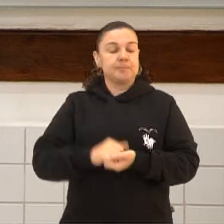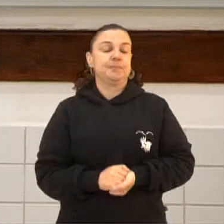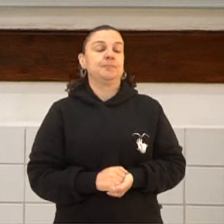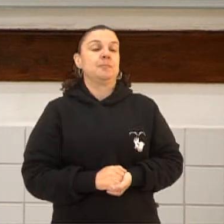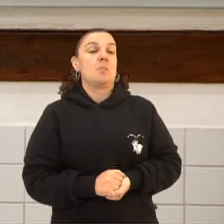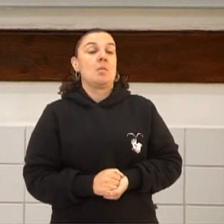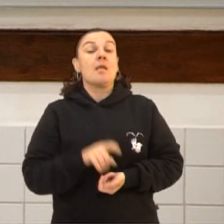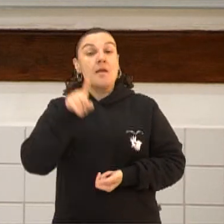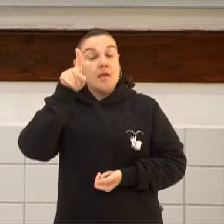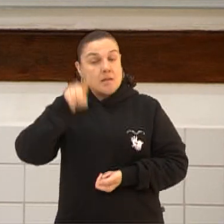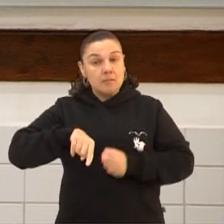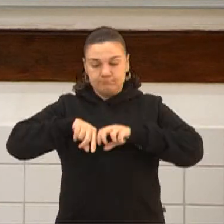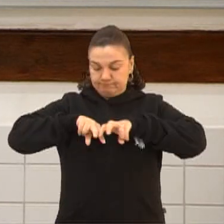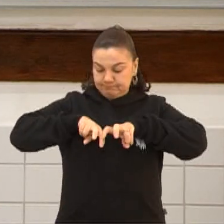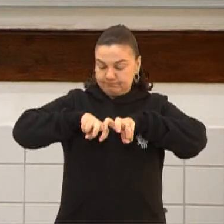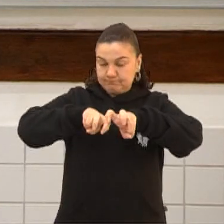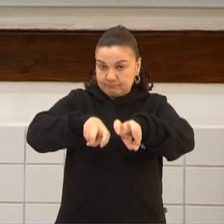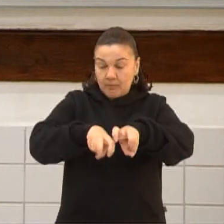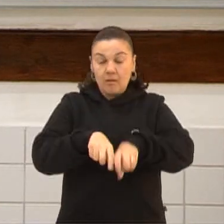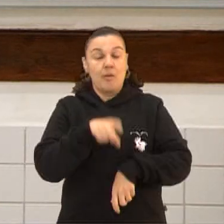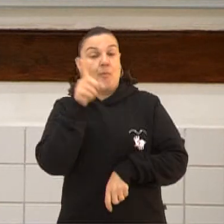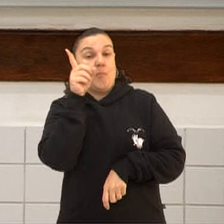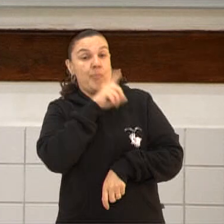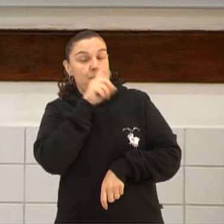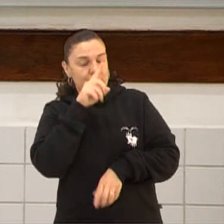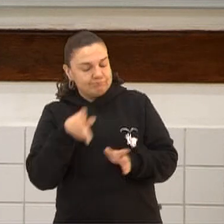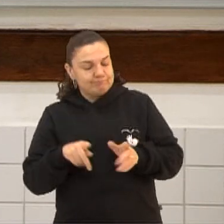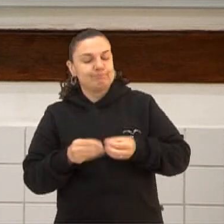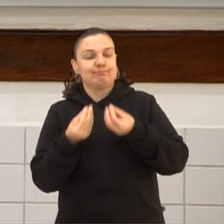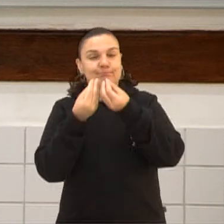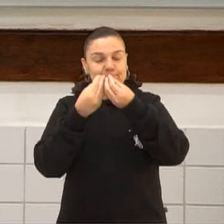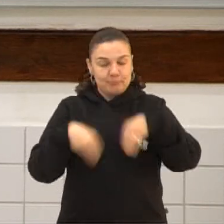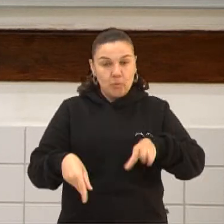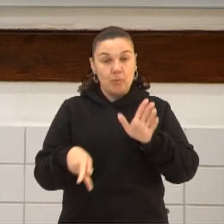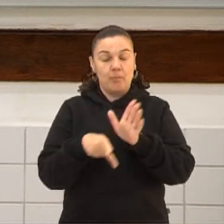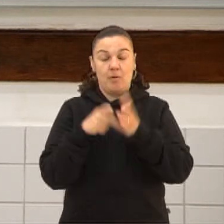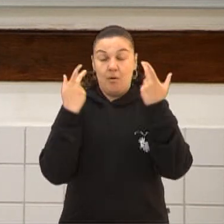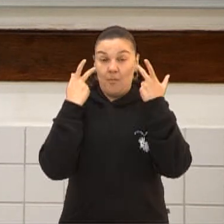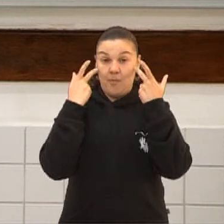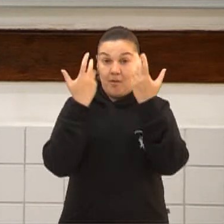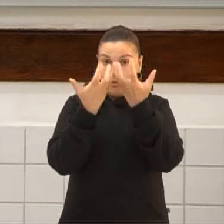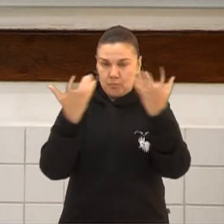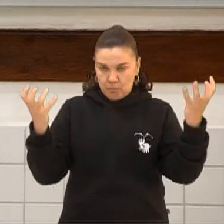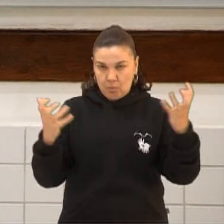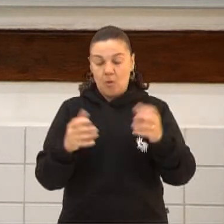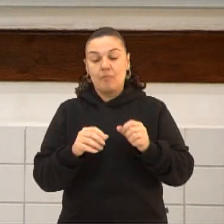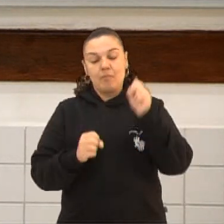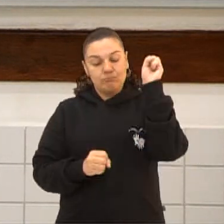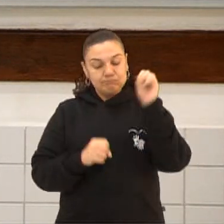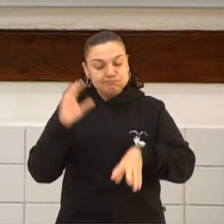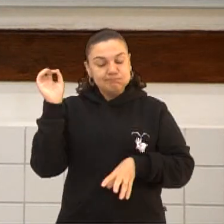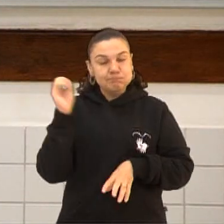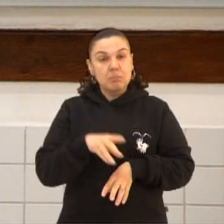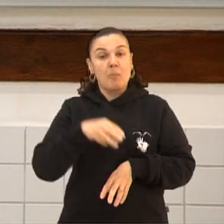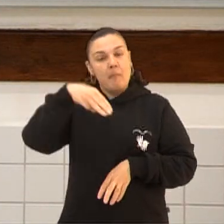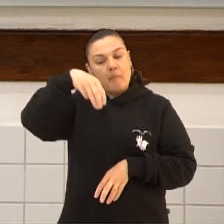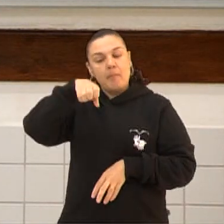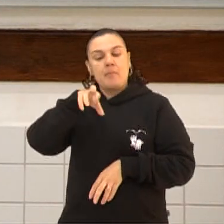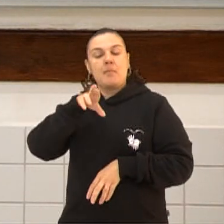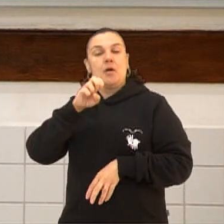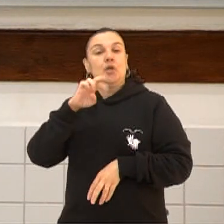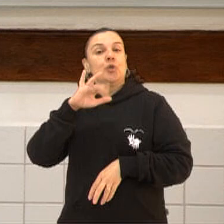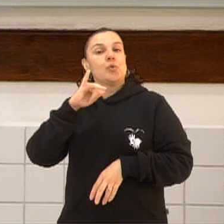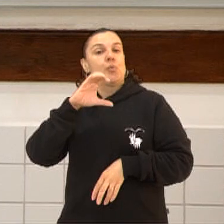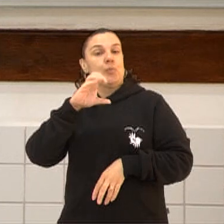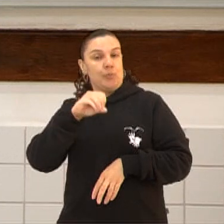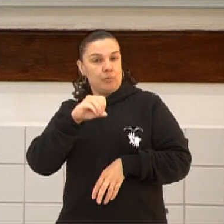eles são muito prejudiciais à natureza, porque além de despejar metais pesados nos rios, como o mercúrio, por exemplo, ele